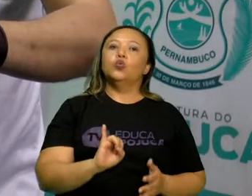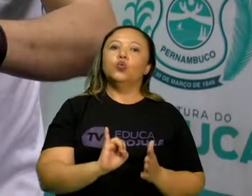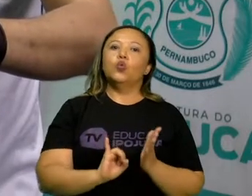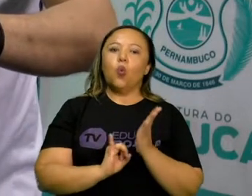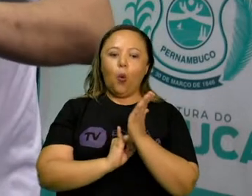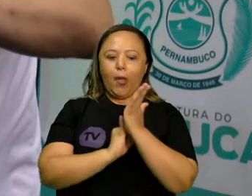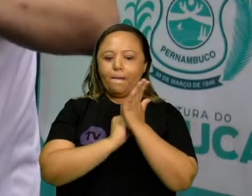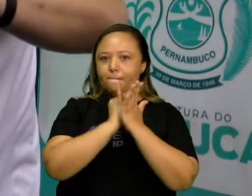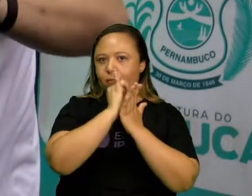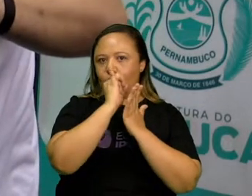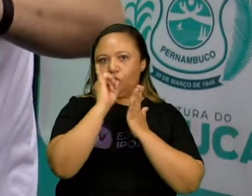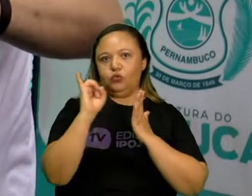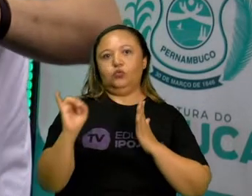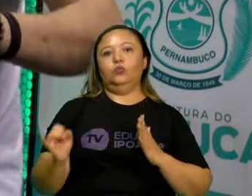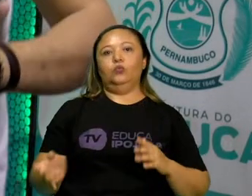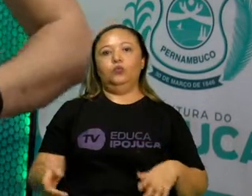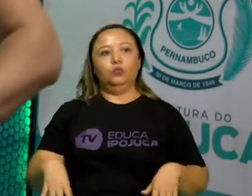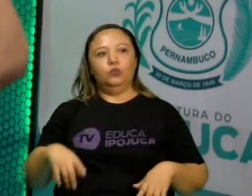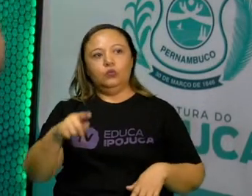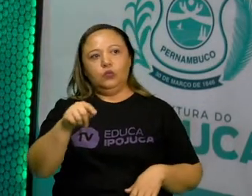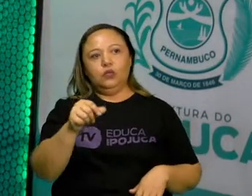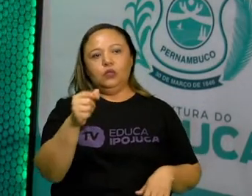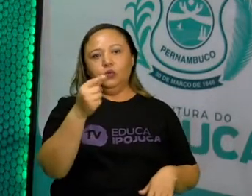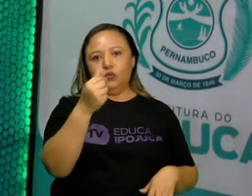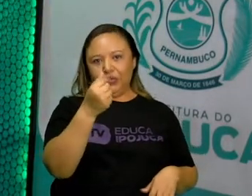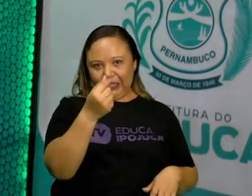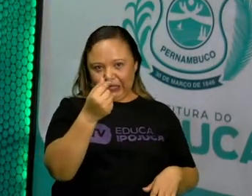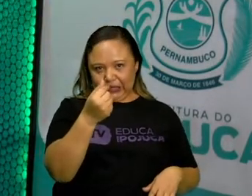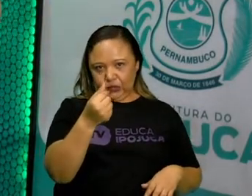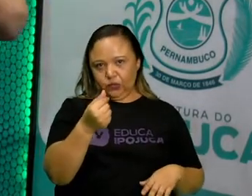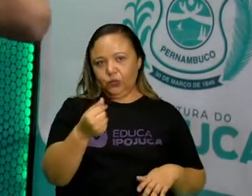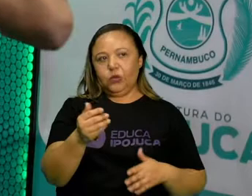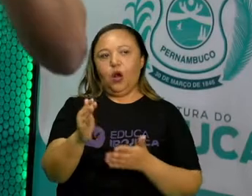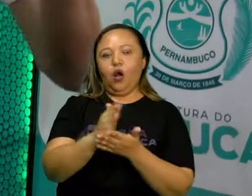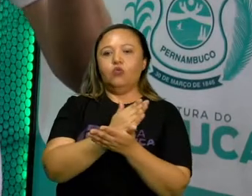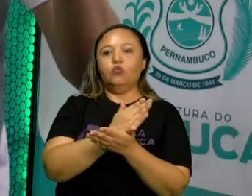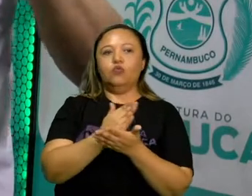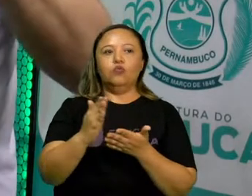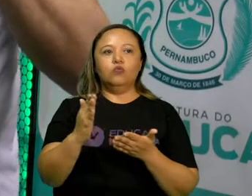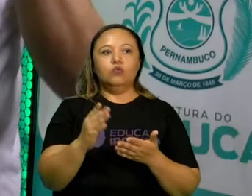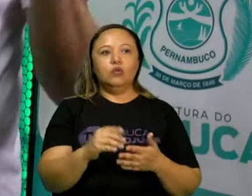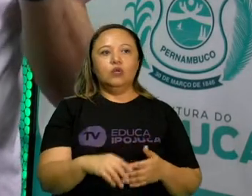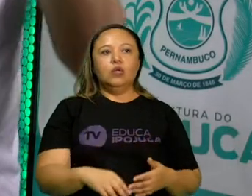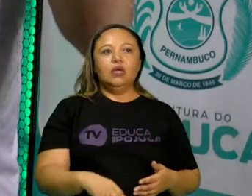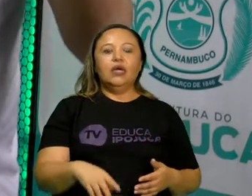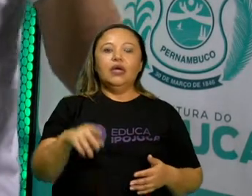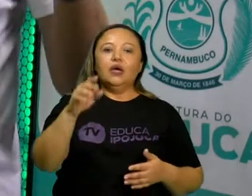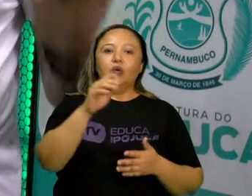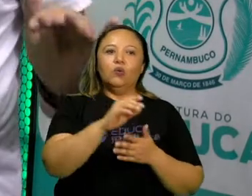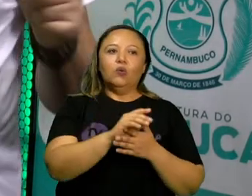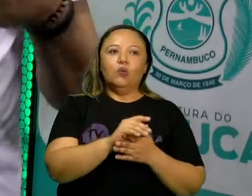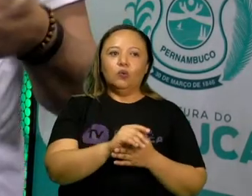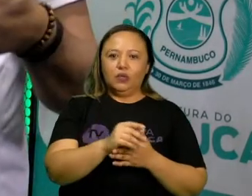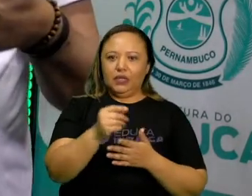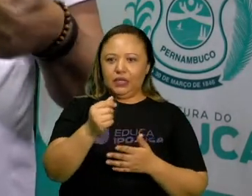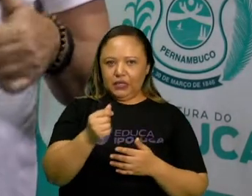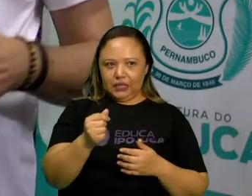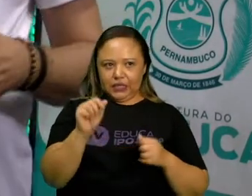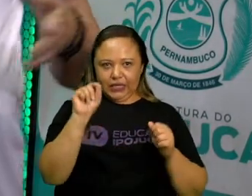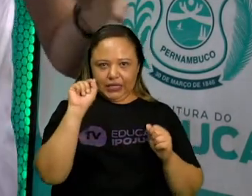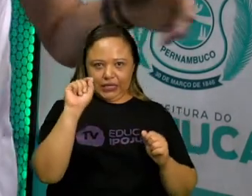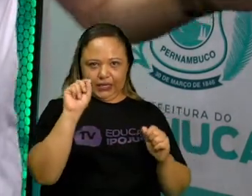porcento os outros Noventa e Seis por cento vai para o governo mesmo então liga o Amei não dá dinheiro para ninguém